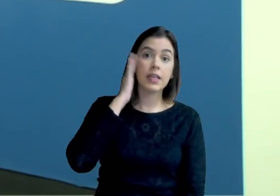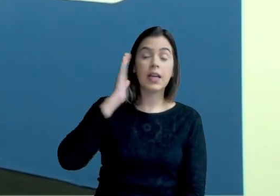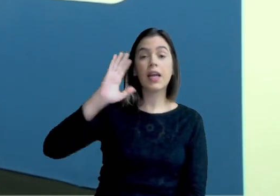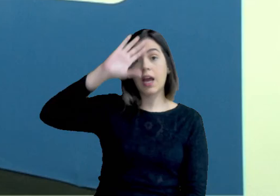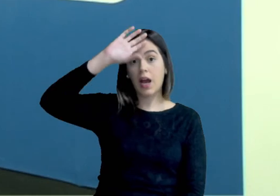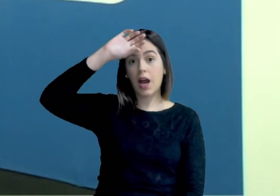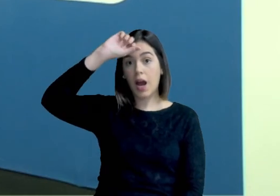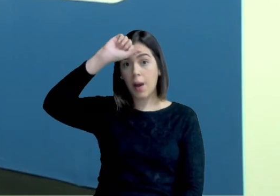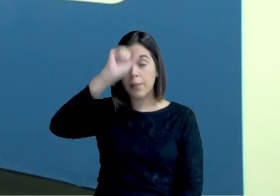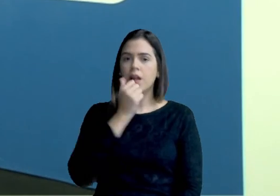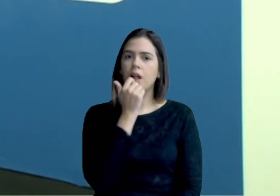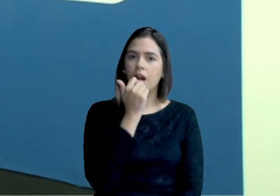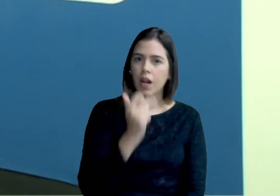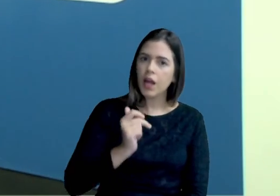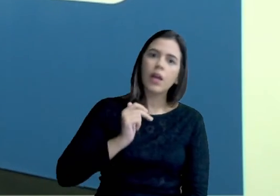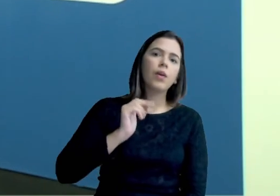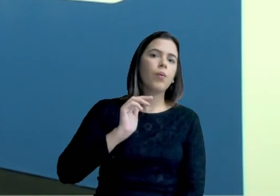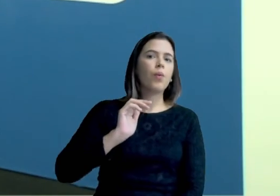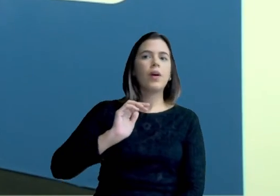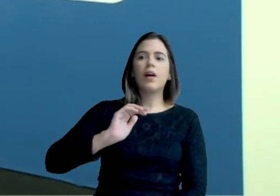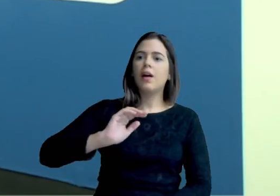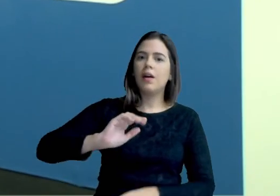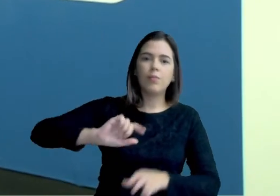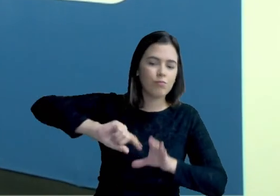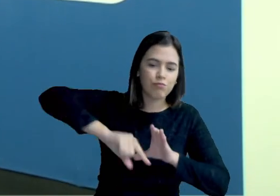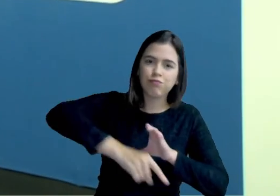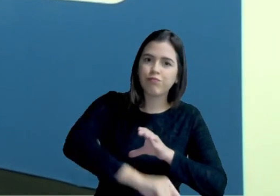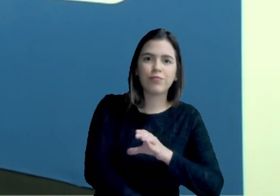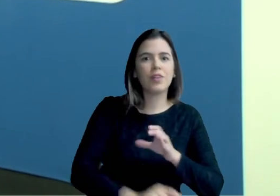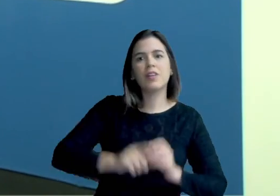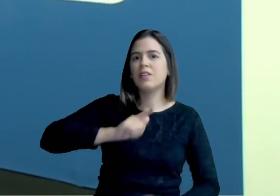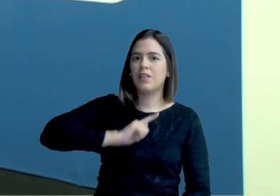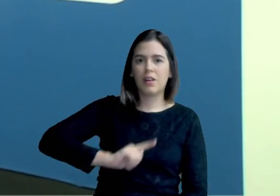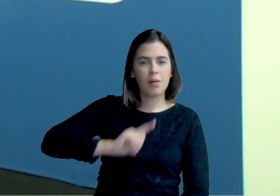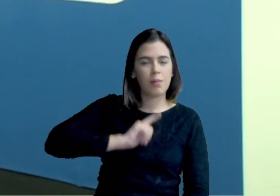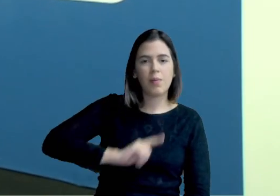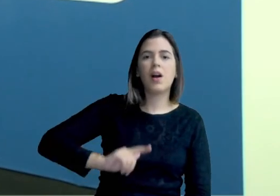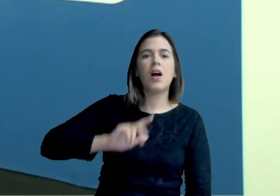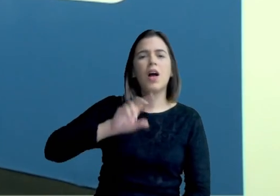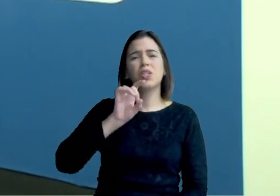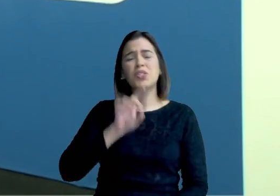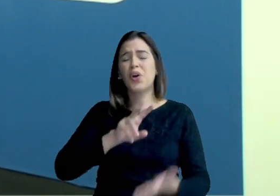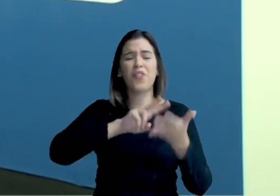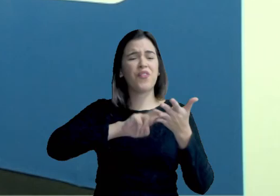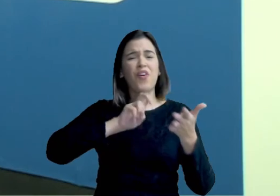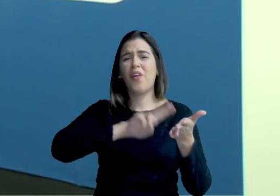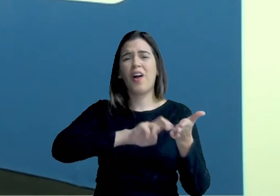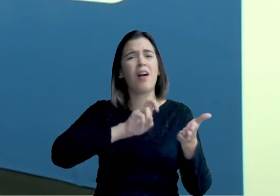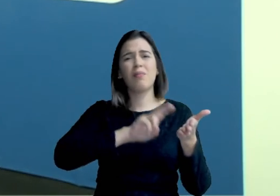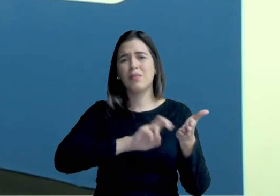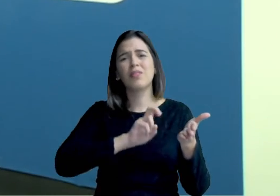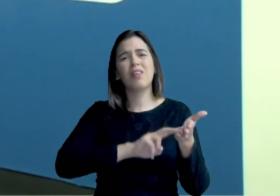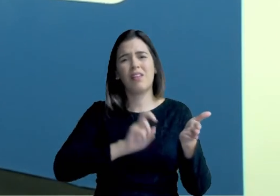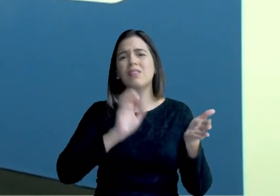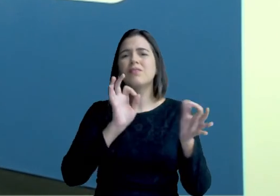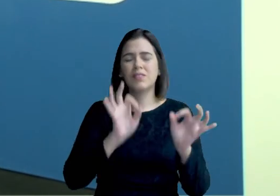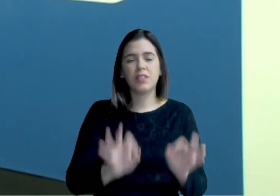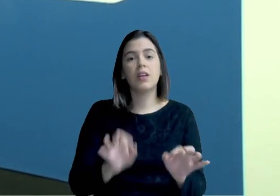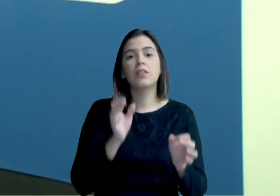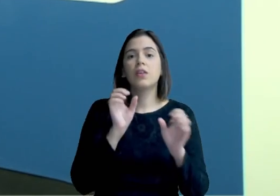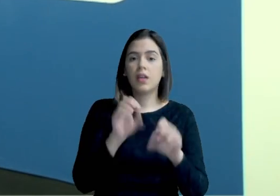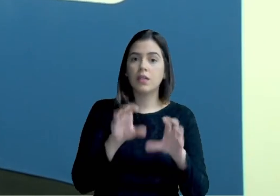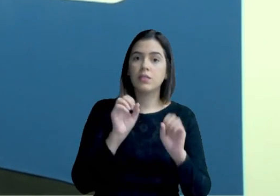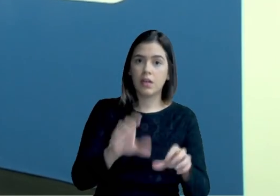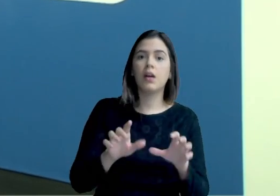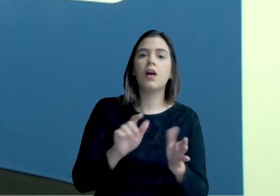que aprender um idioma vai muito além da sua gramática, vai muito além de aprender só vocabulário, certo? Que